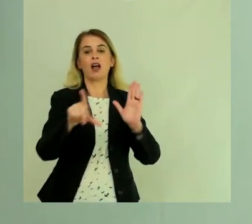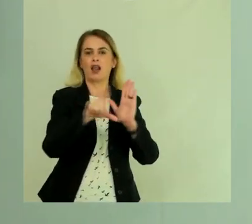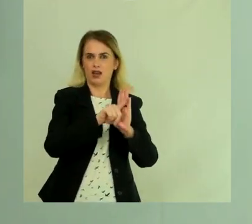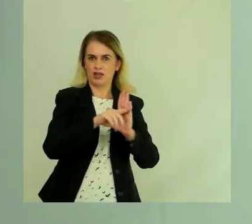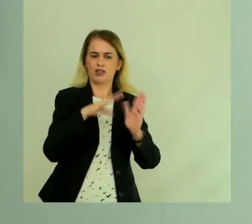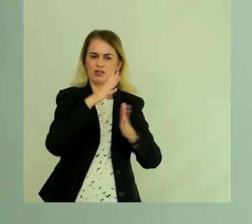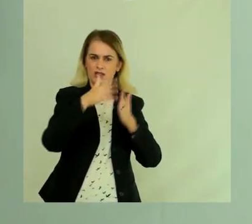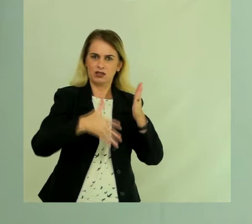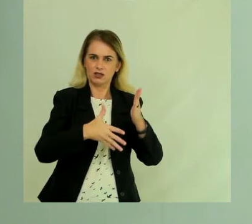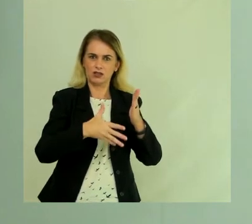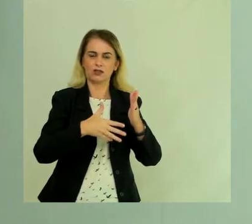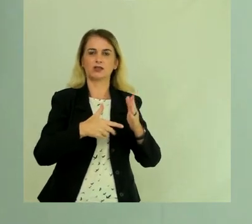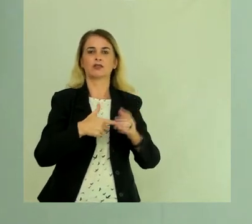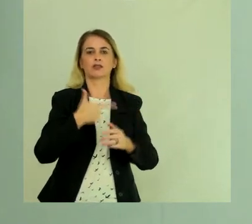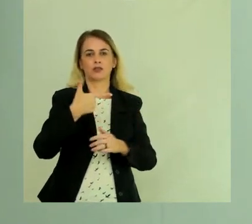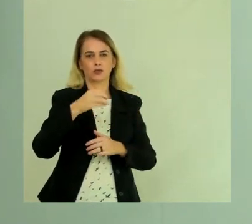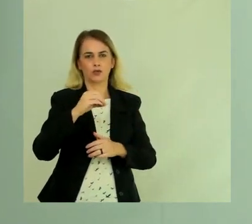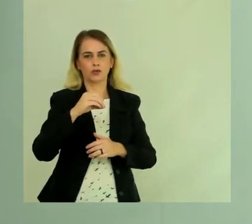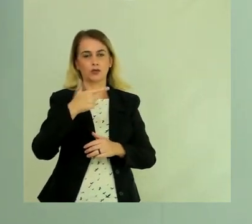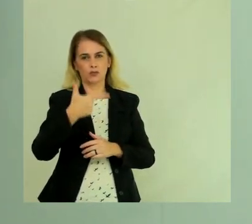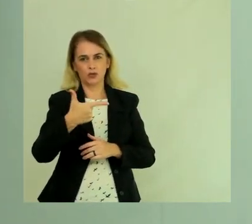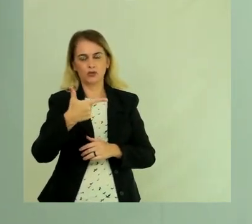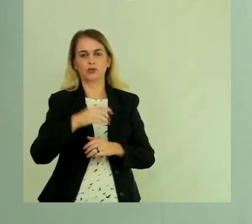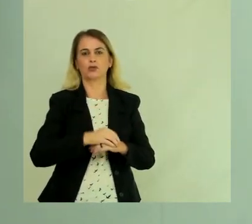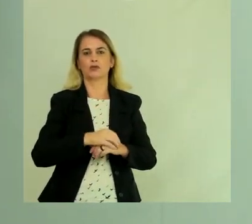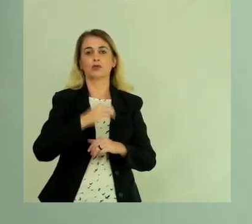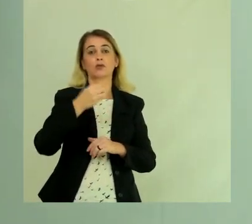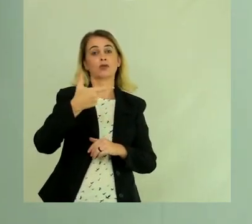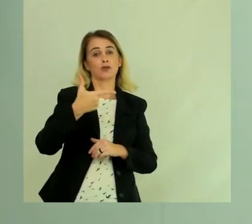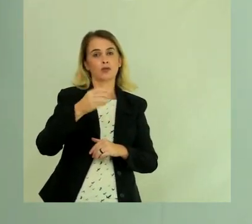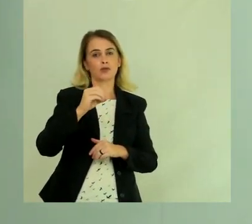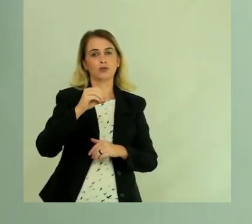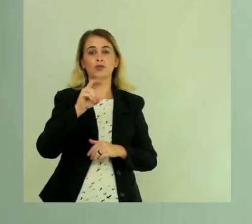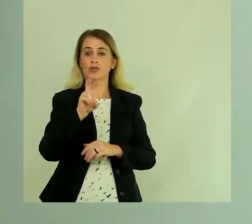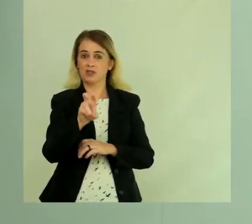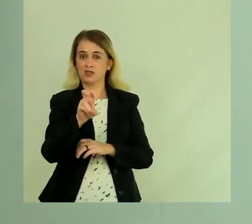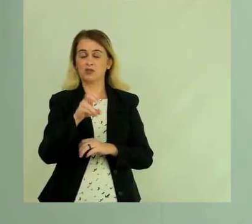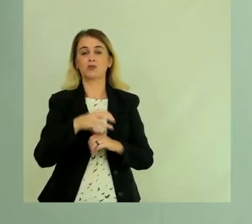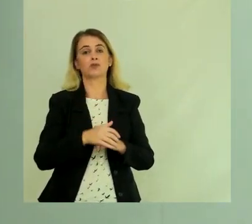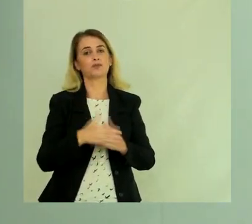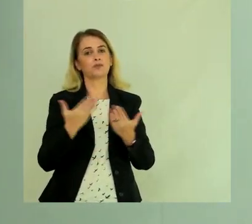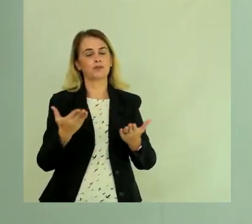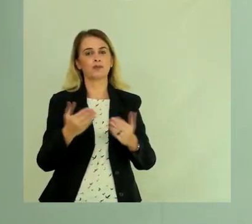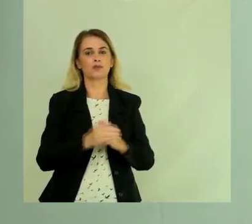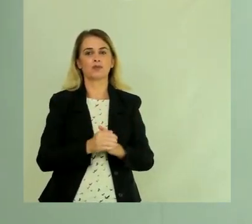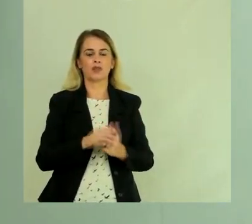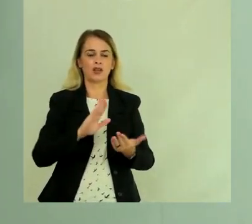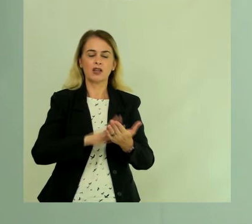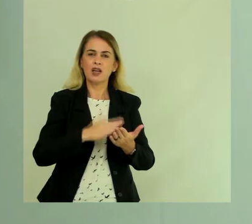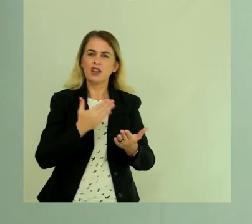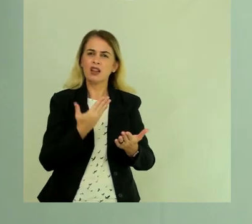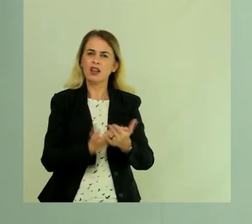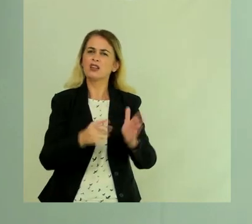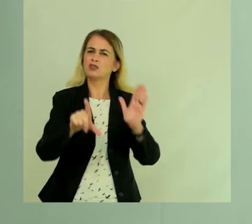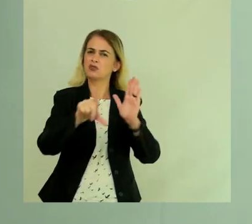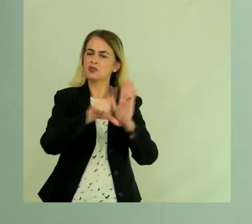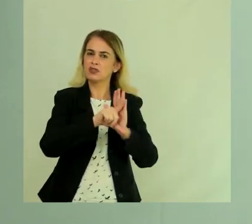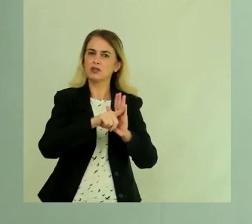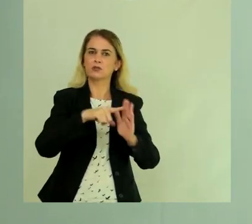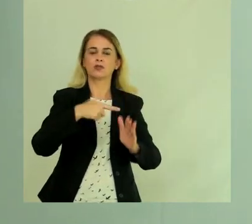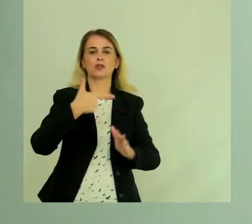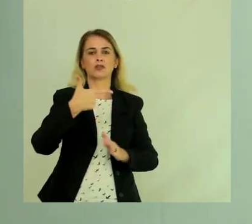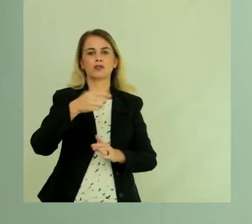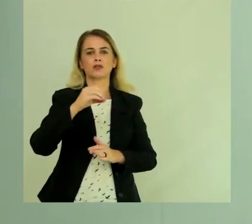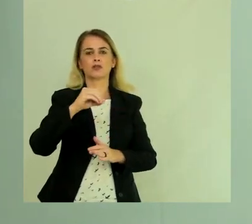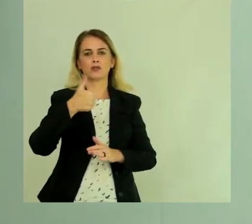lá de 2000, olha, 2002, 2005, né, a lei do intérprete em 2010, e ainda a